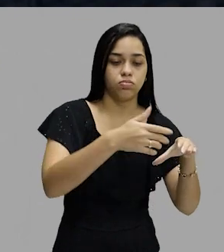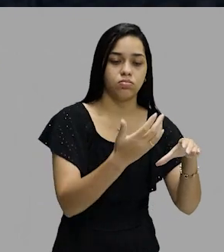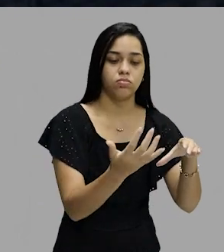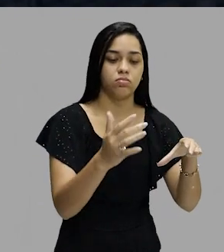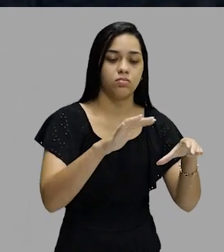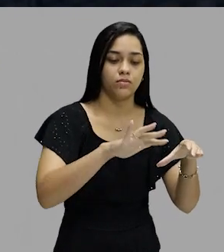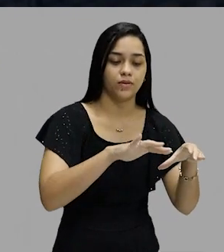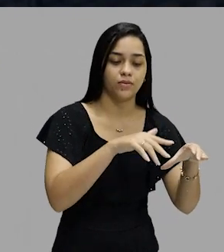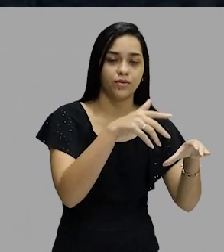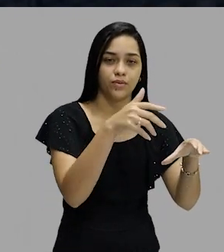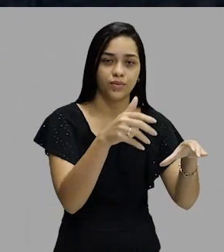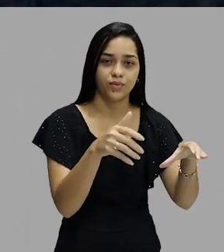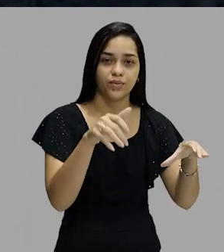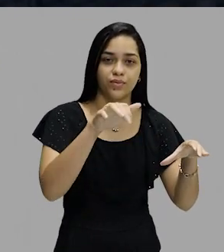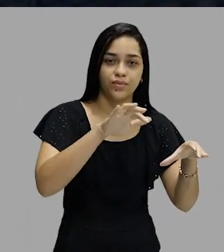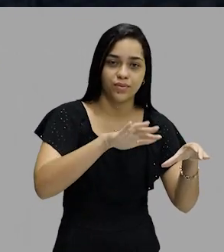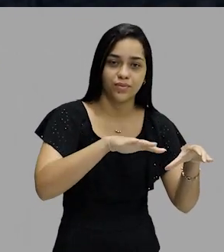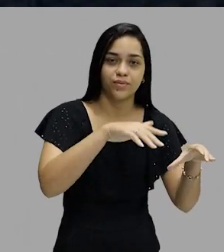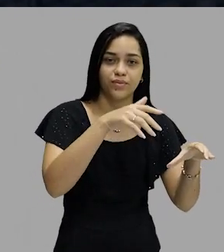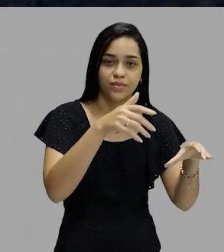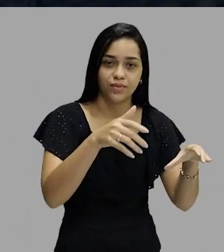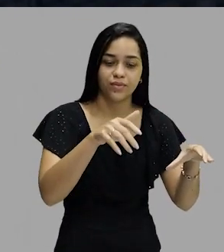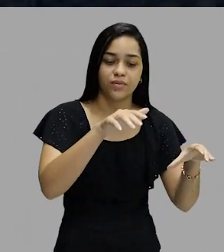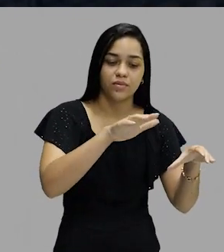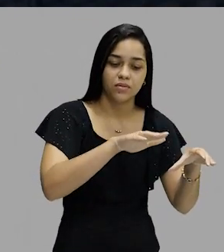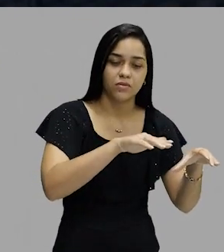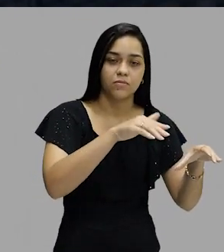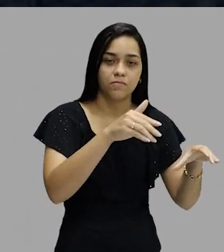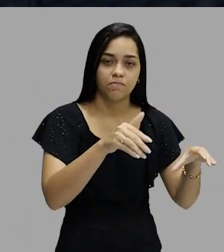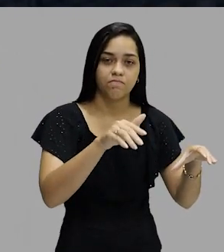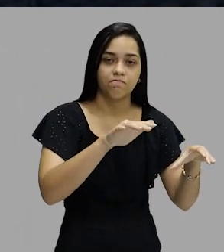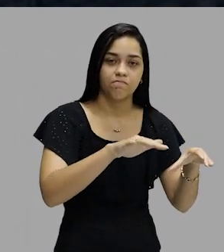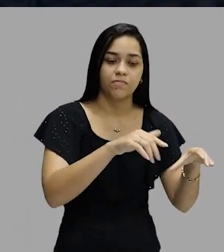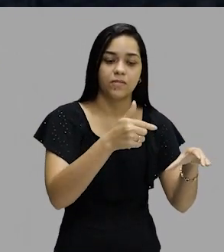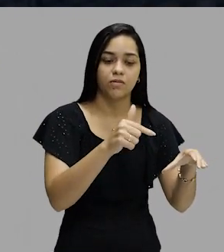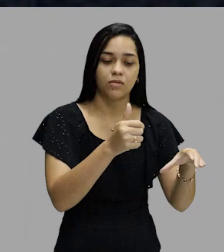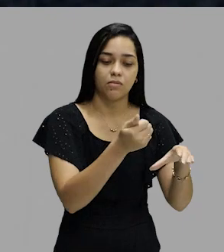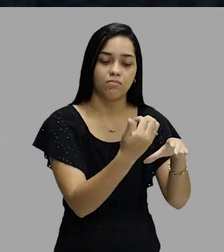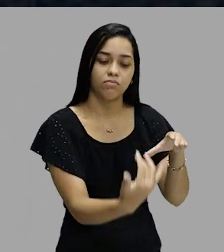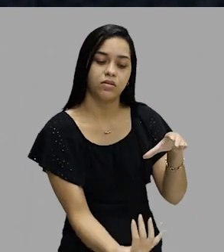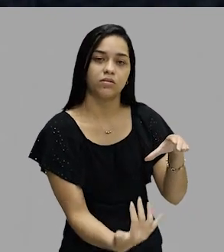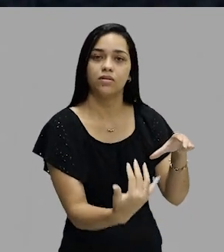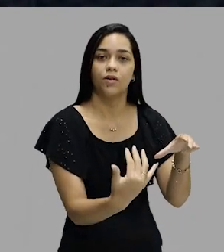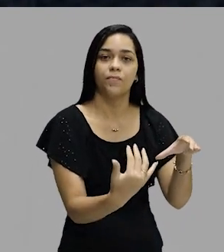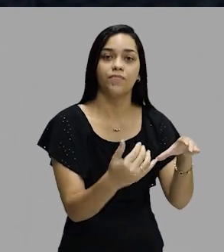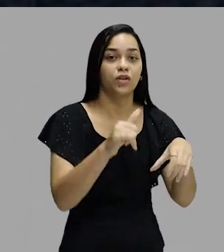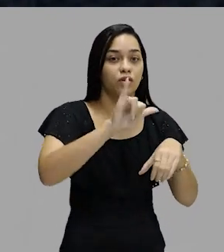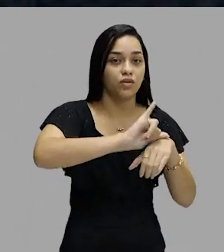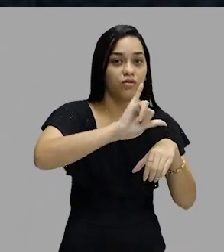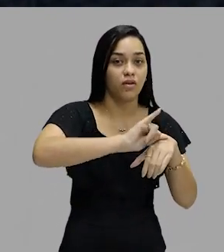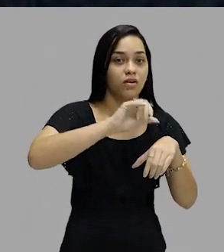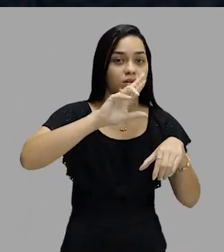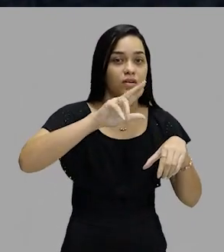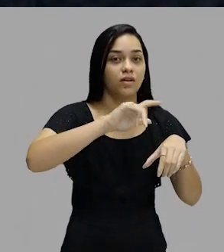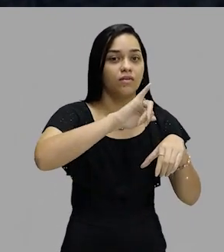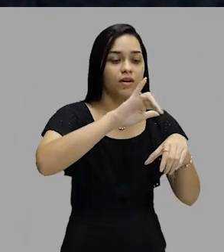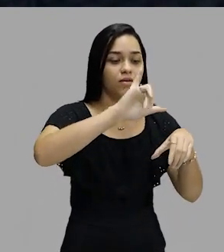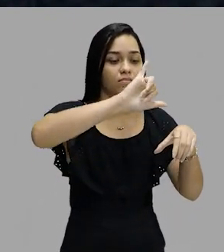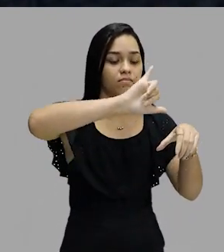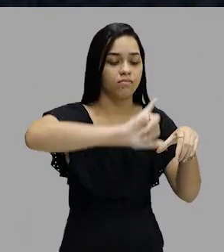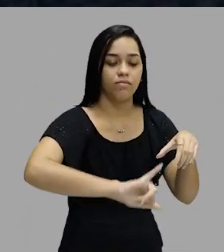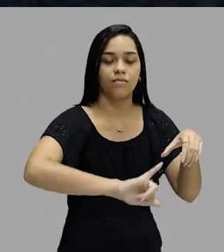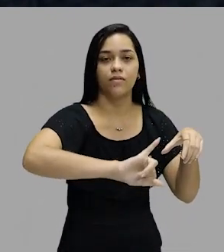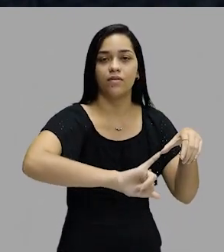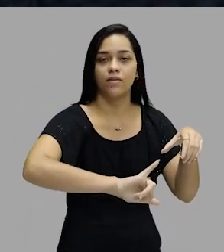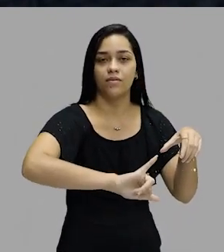então ele vai ficar na superfície. Isso ele não vai afundar. E o ferro não, o ferro ele vai afundar, né?